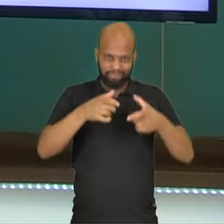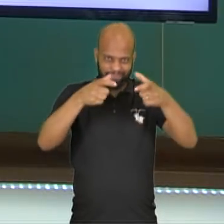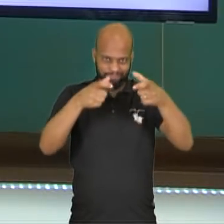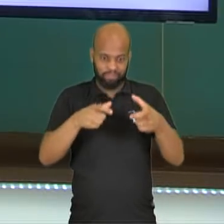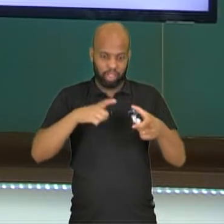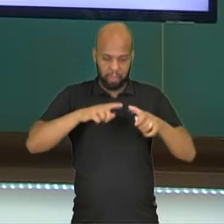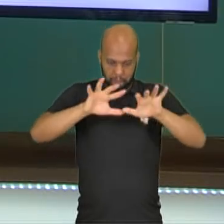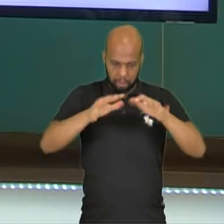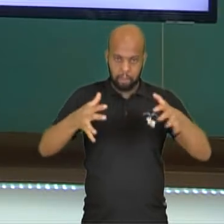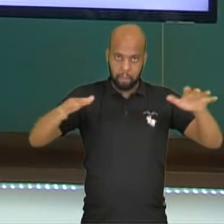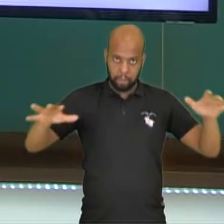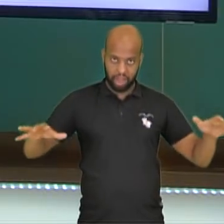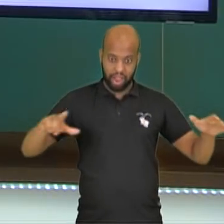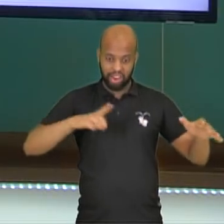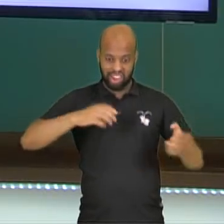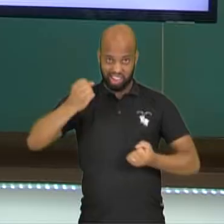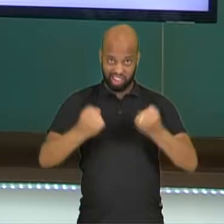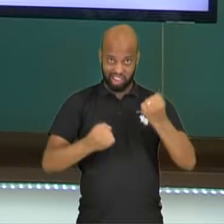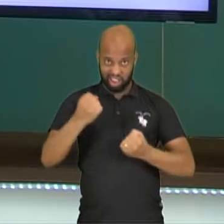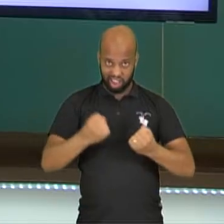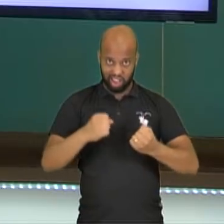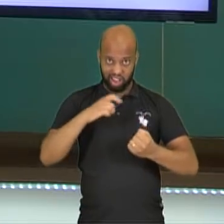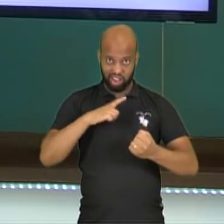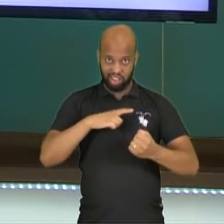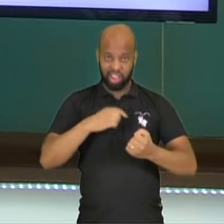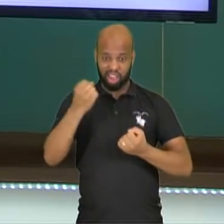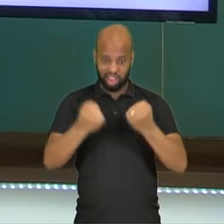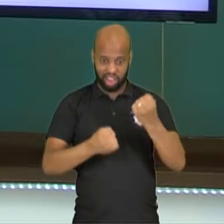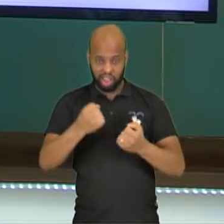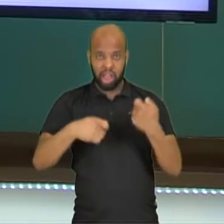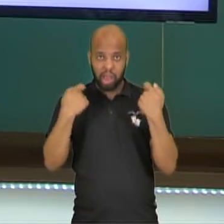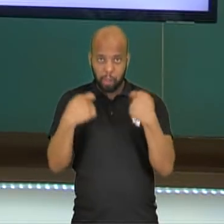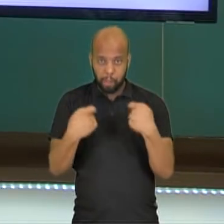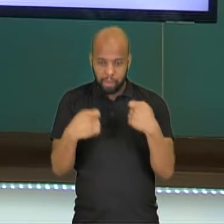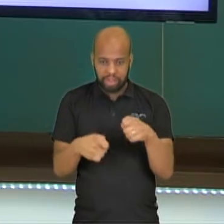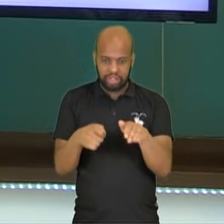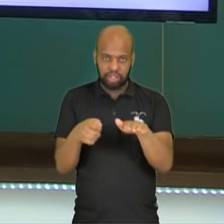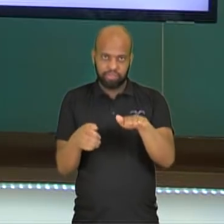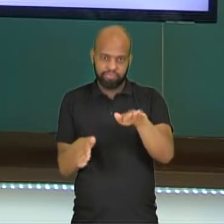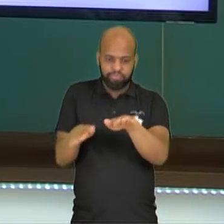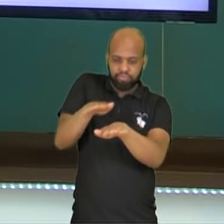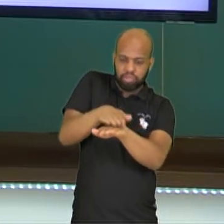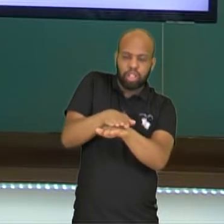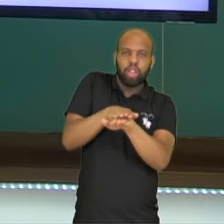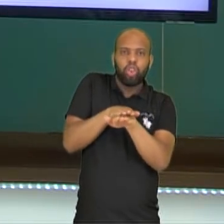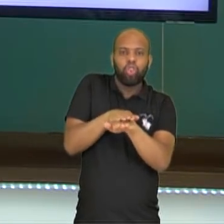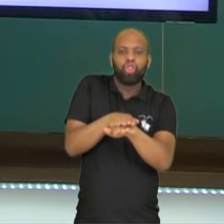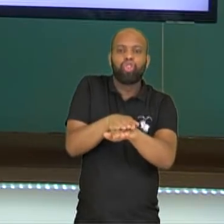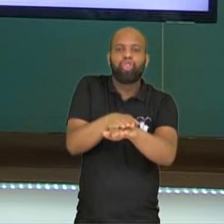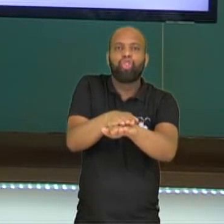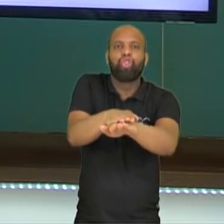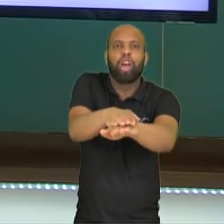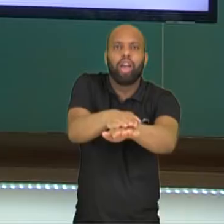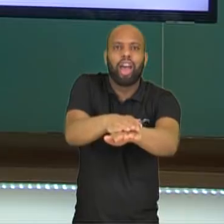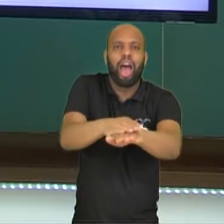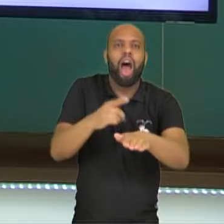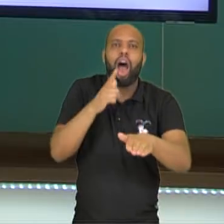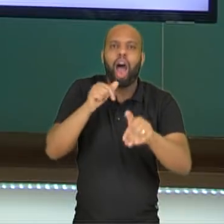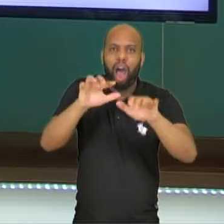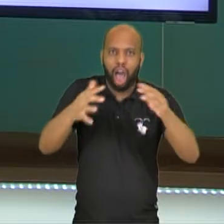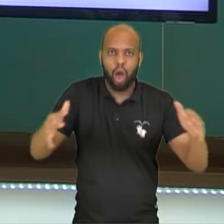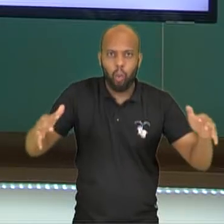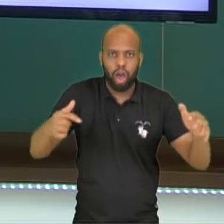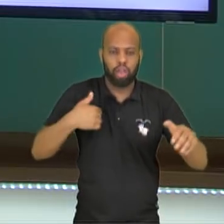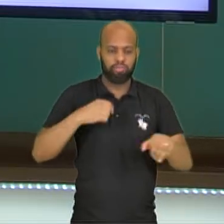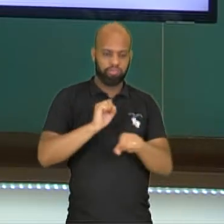está muito calminho, né? A baía está bem calminha e parece que não tem movimento. Tá? E eu vou explicar um pouquinho